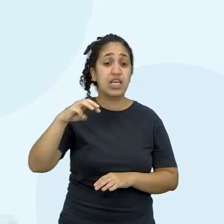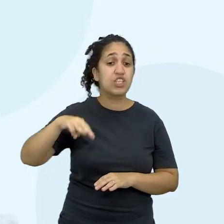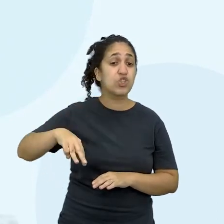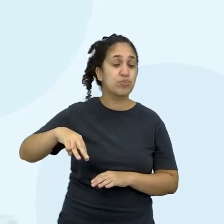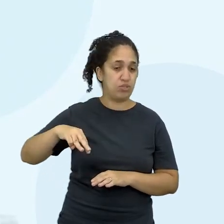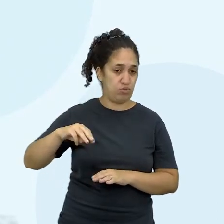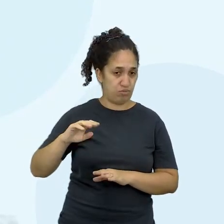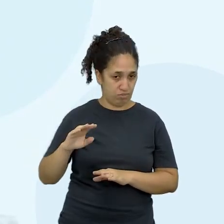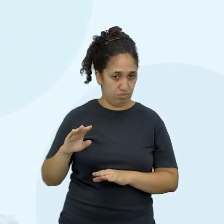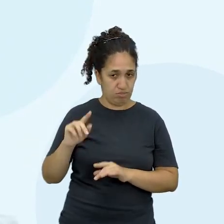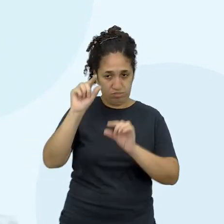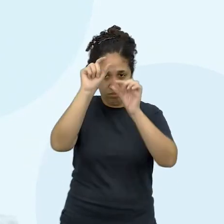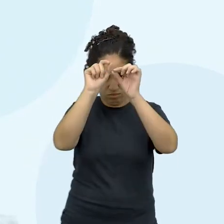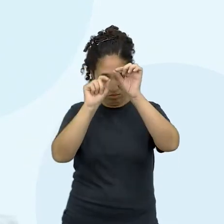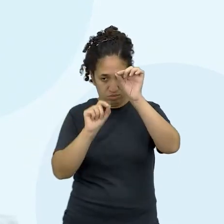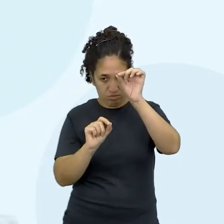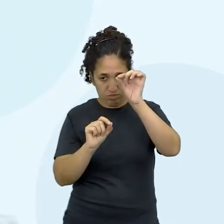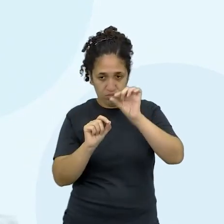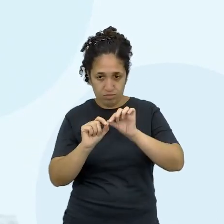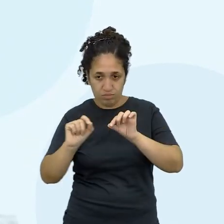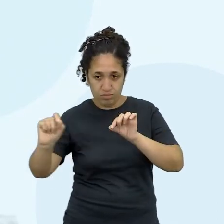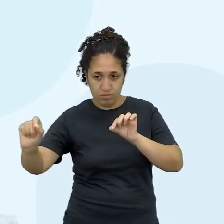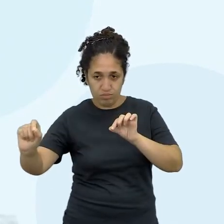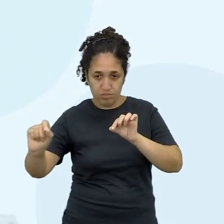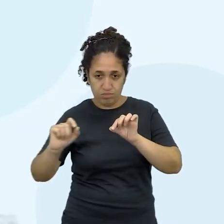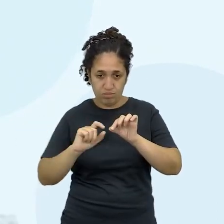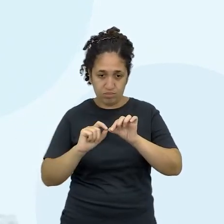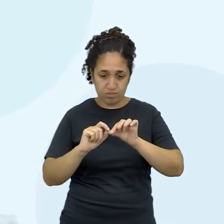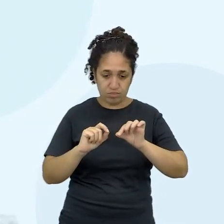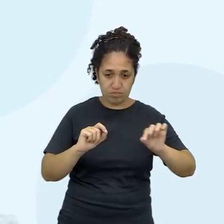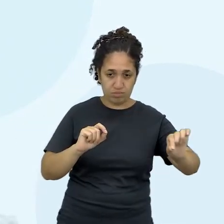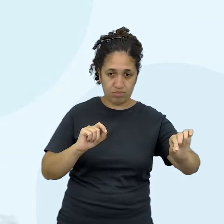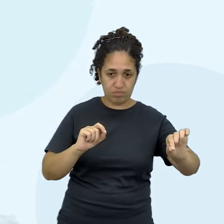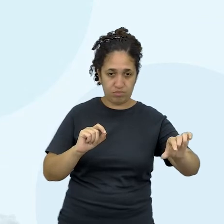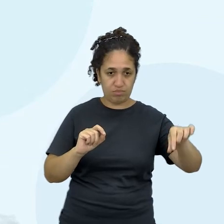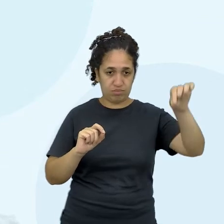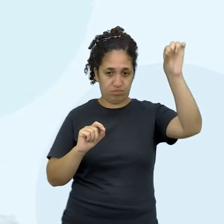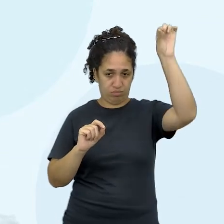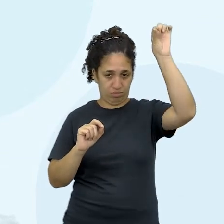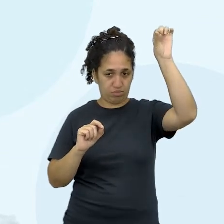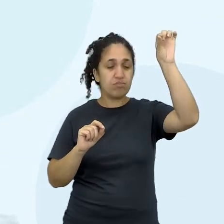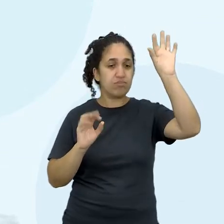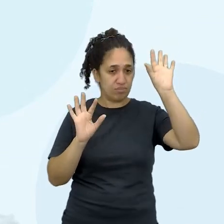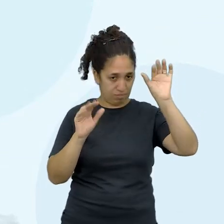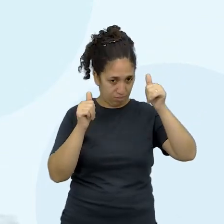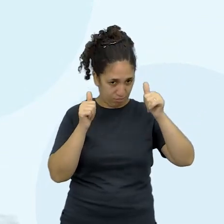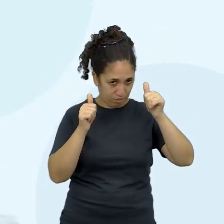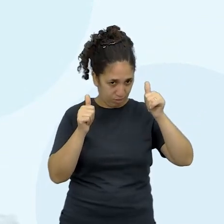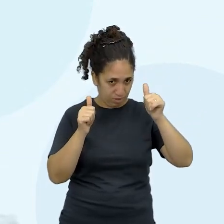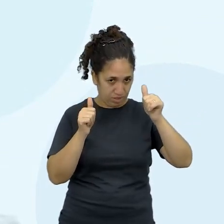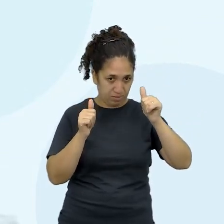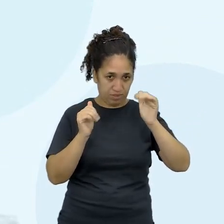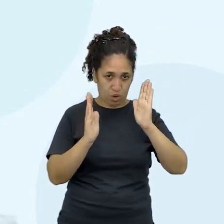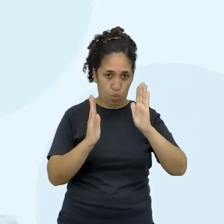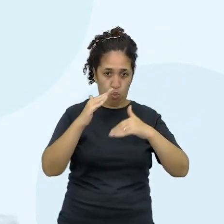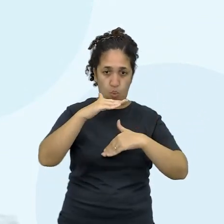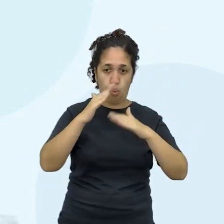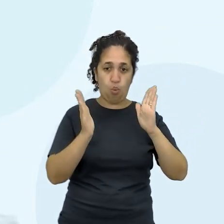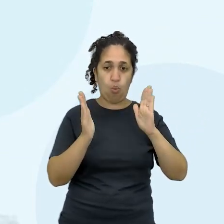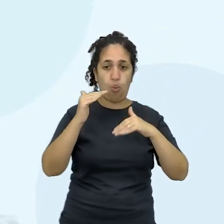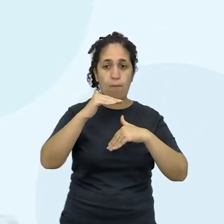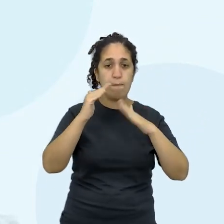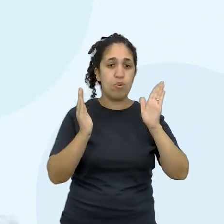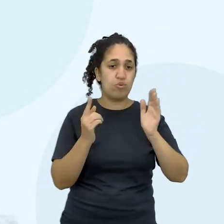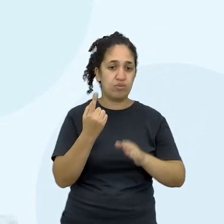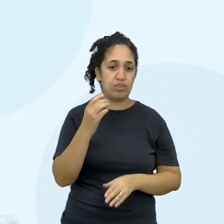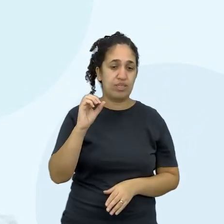10 centímetros aqui, 10 centímetros aqui e 10 centímetros aqui também, tá? É um cubo de 10 centímetros, tá